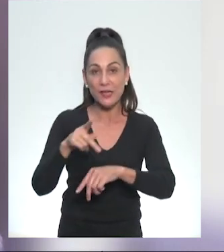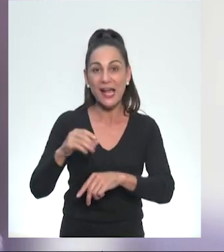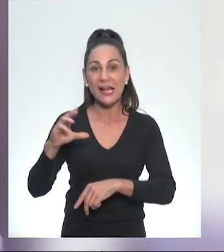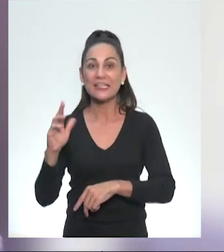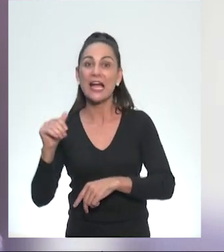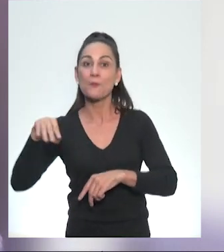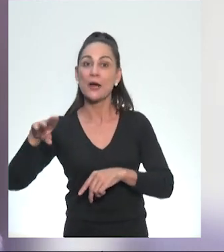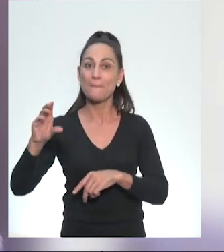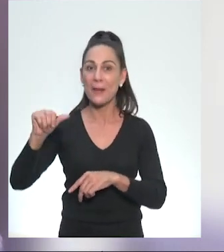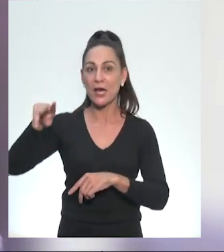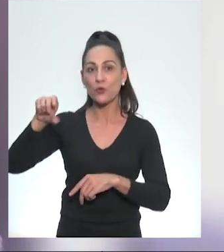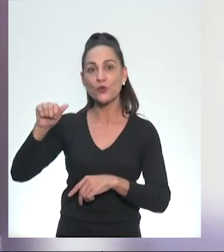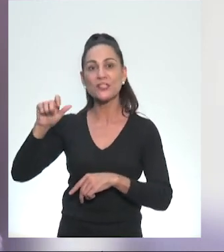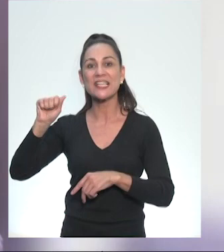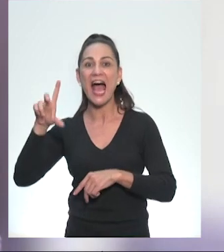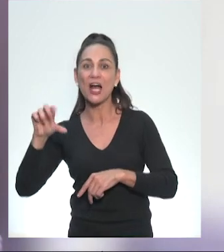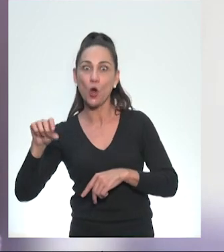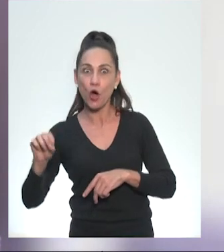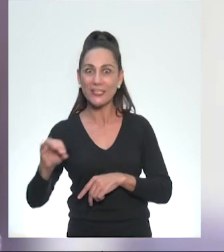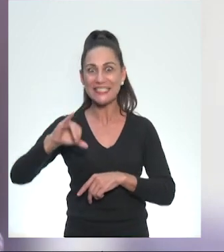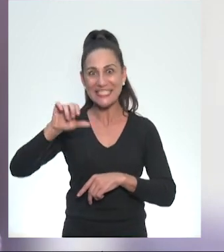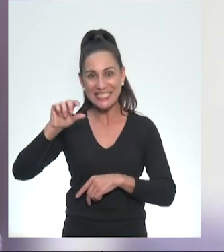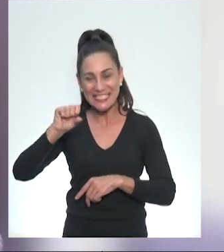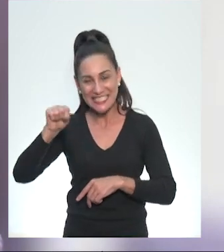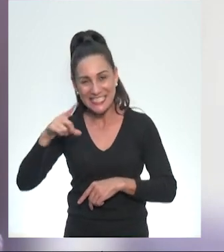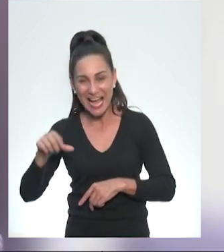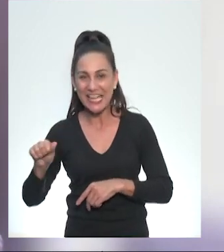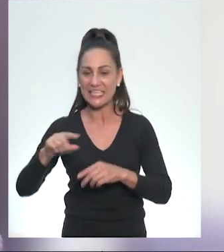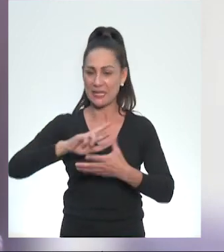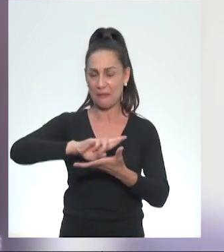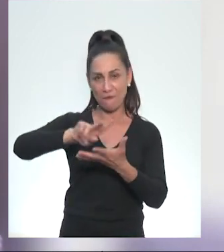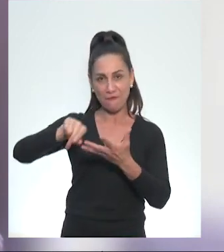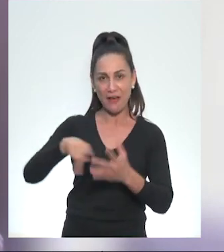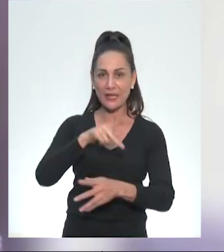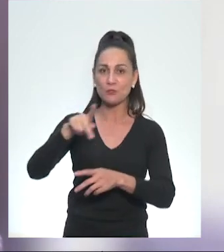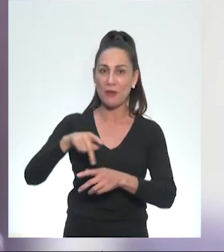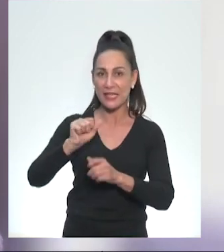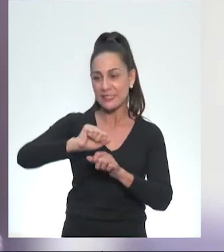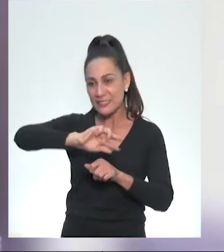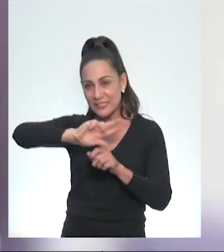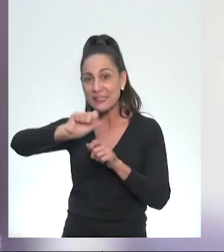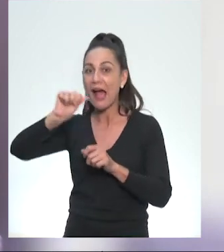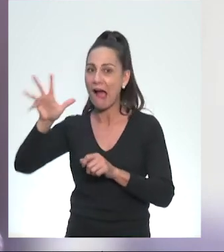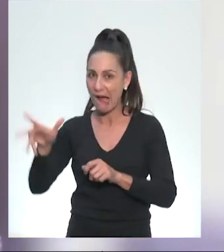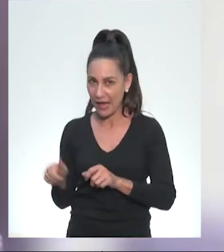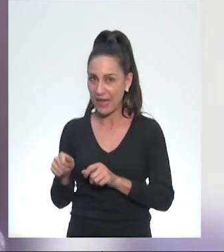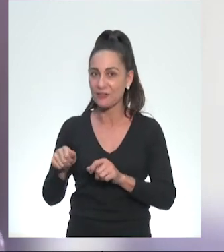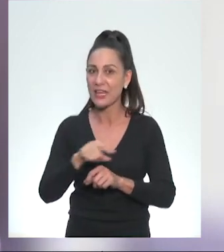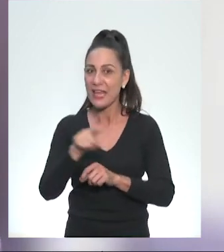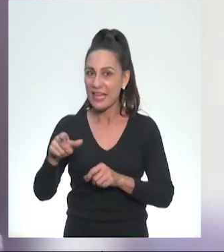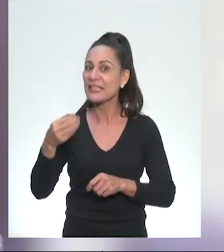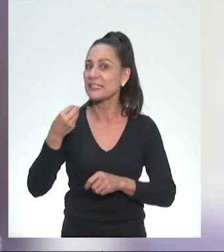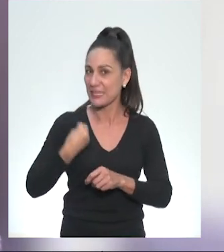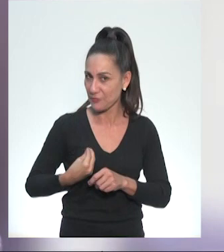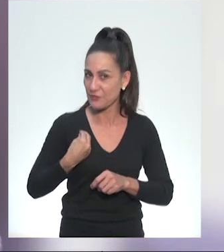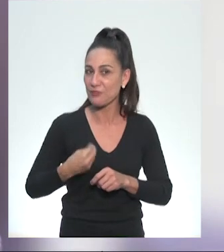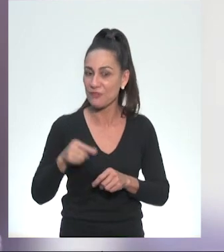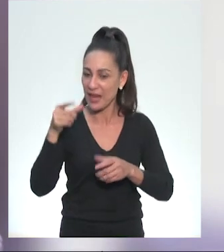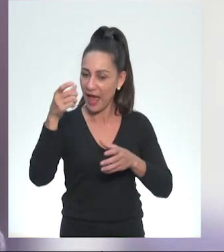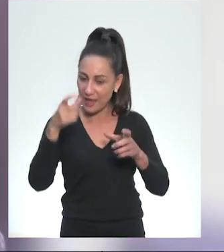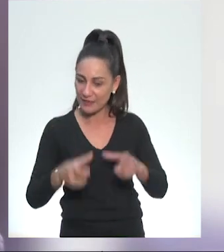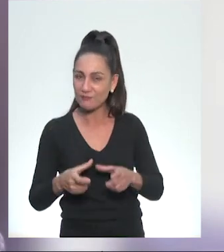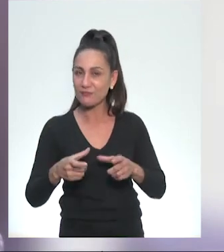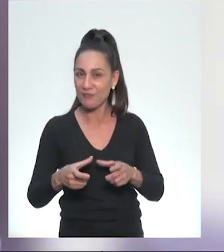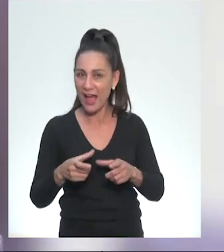Gabão, Camarões, Angola, Ruanda, Zaire, entre outros. Então, assim, eles ainda existem, né? Vamos pensar que nem os nossos povos originários,